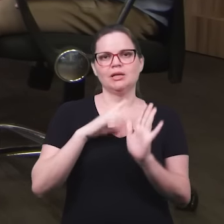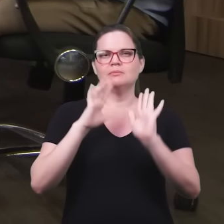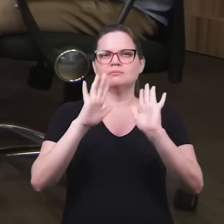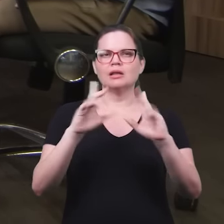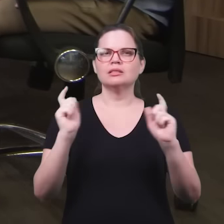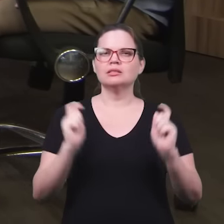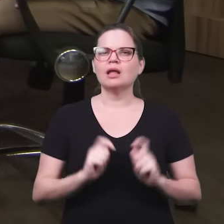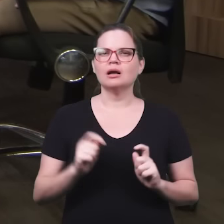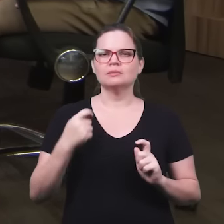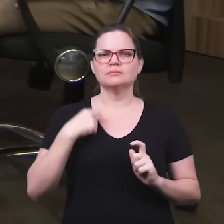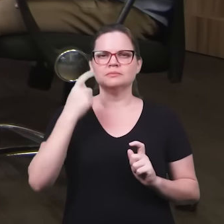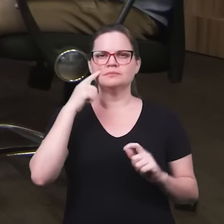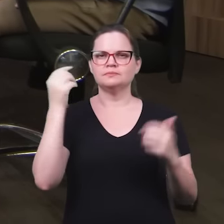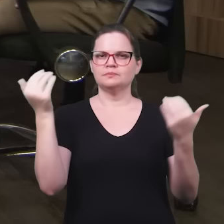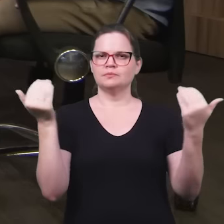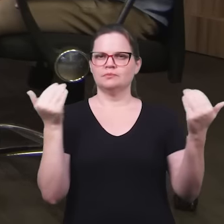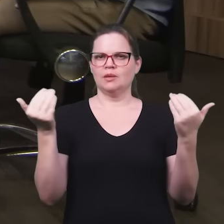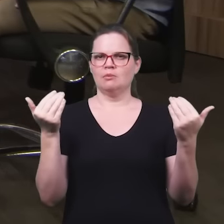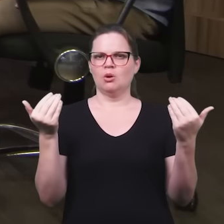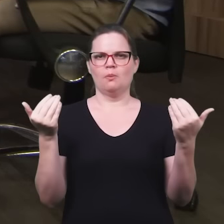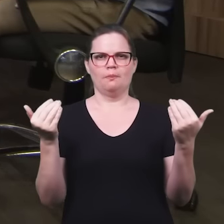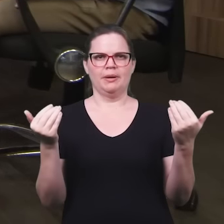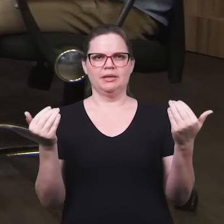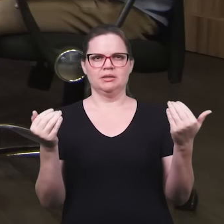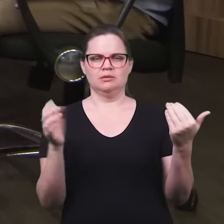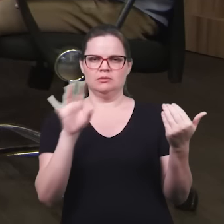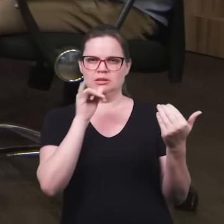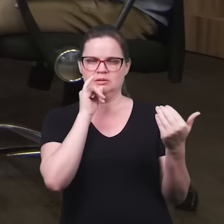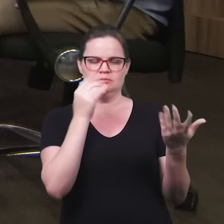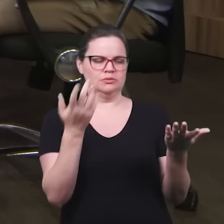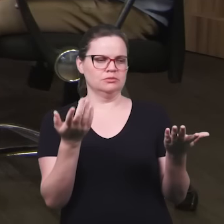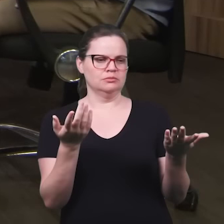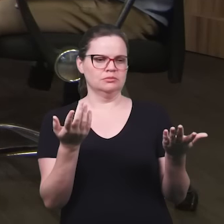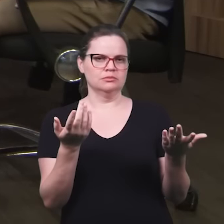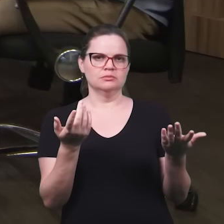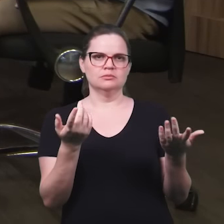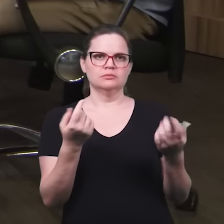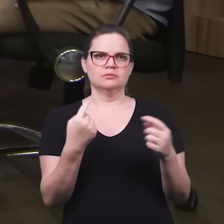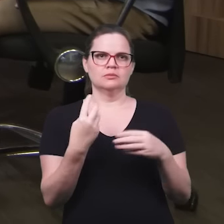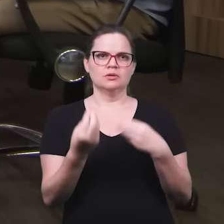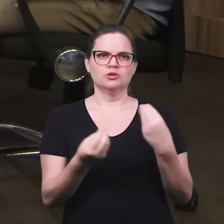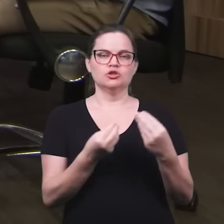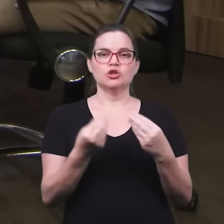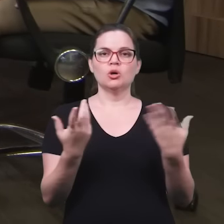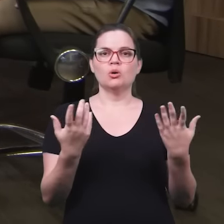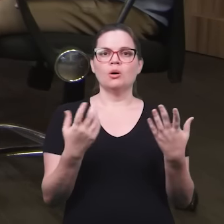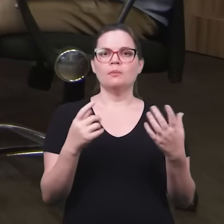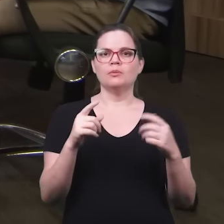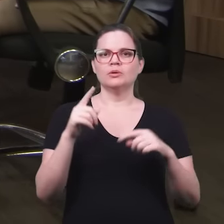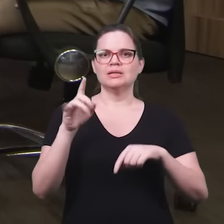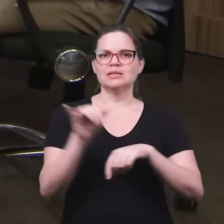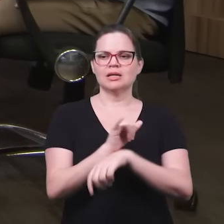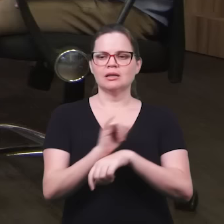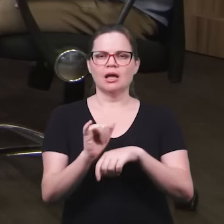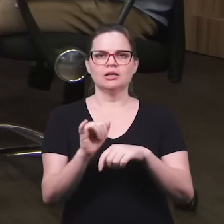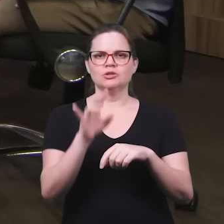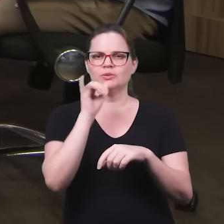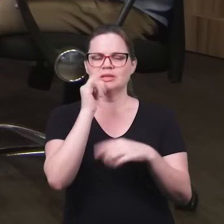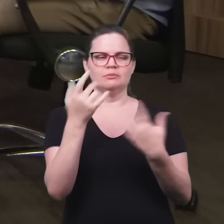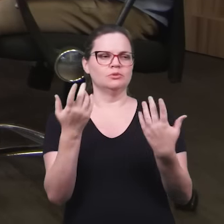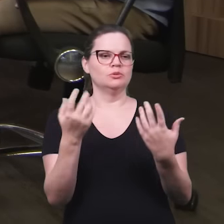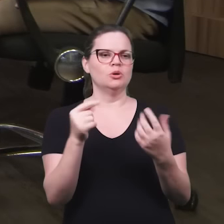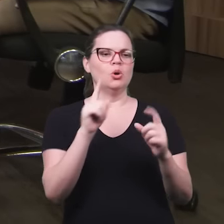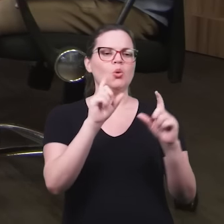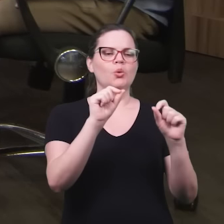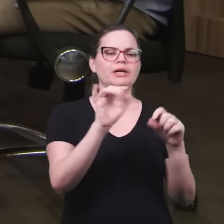gente fazer uma associação de ferramentas e uma relação entre elas, entre Instagram e